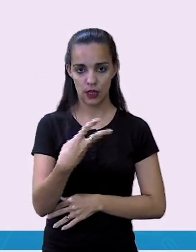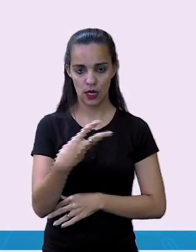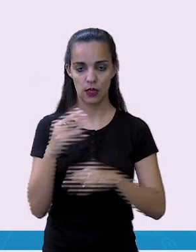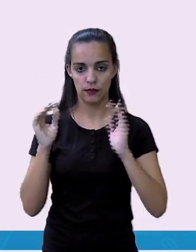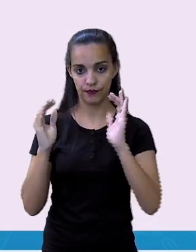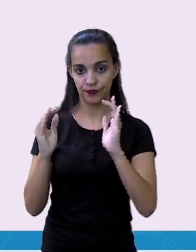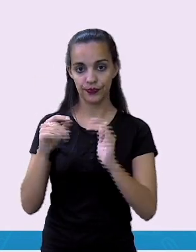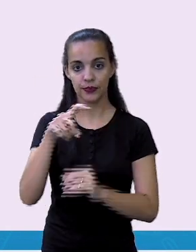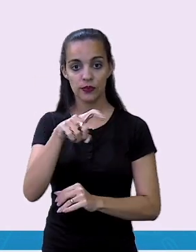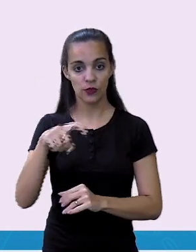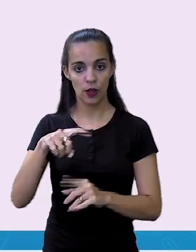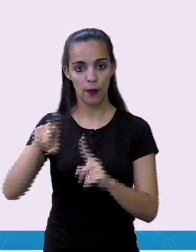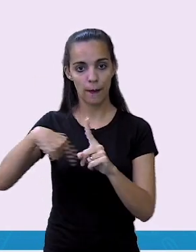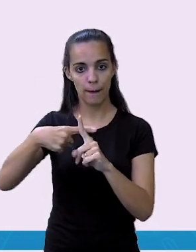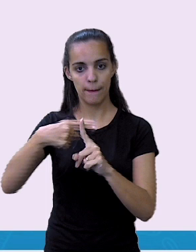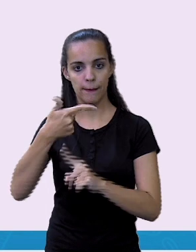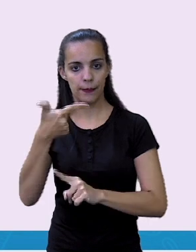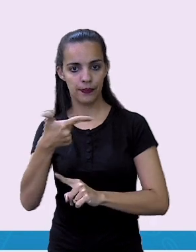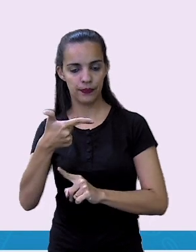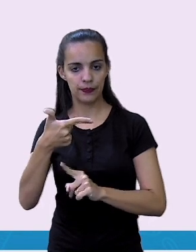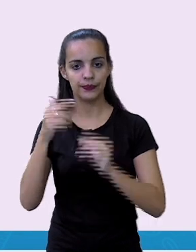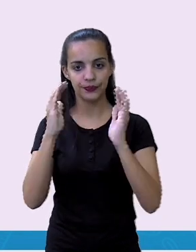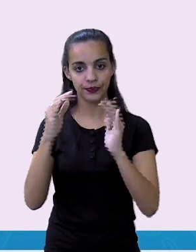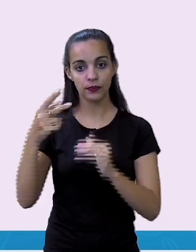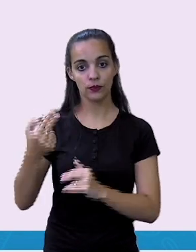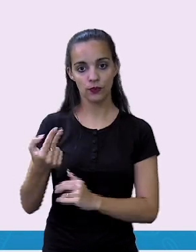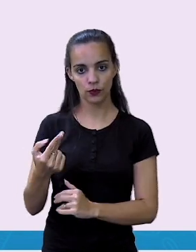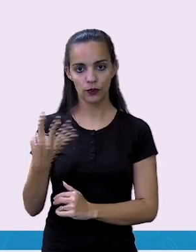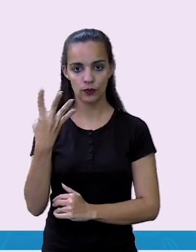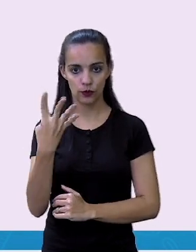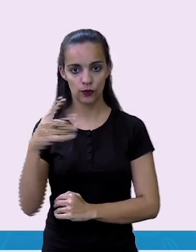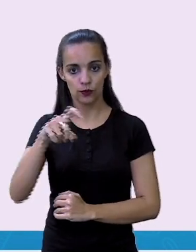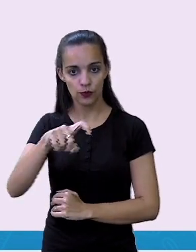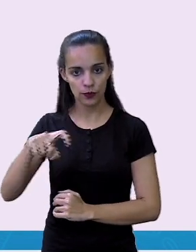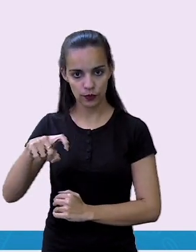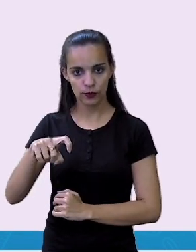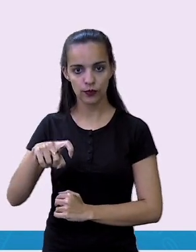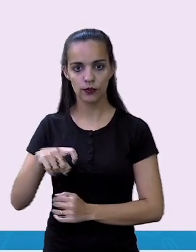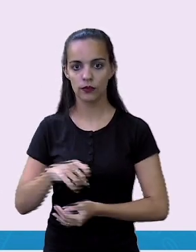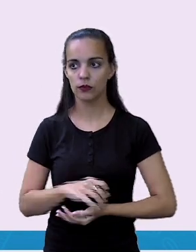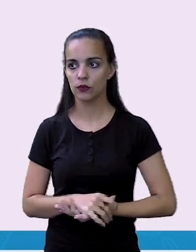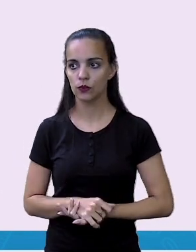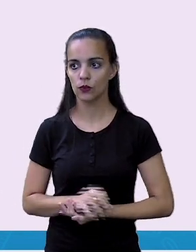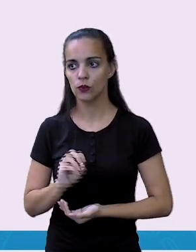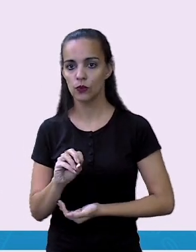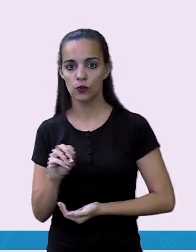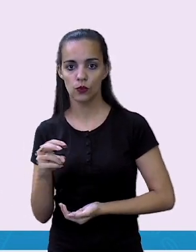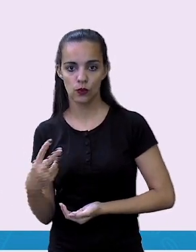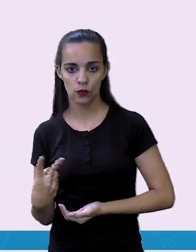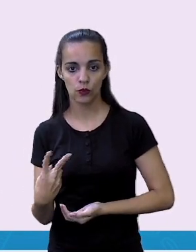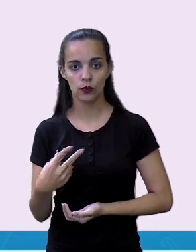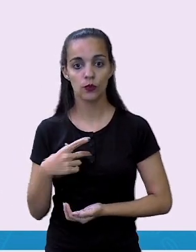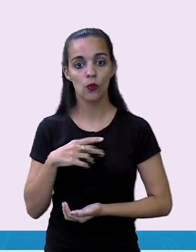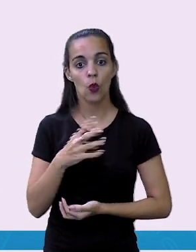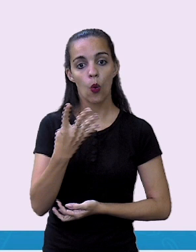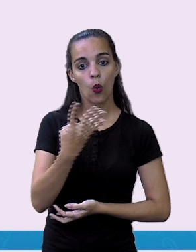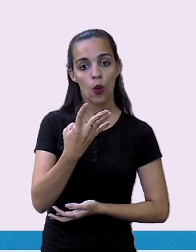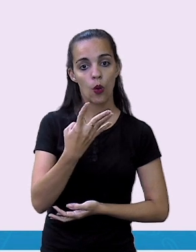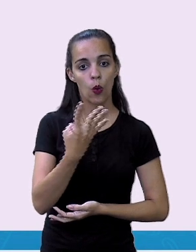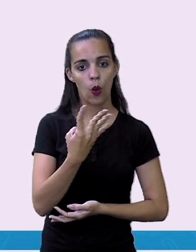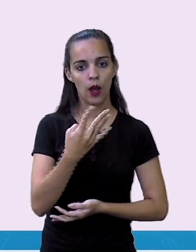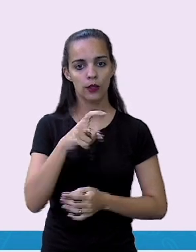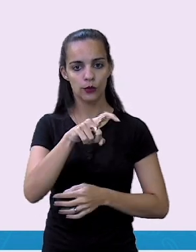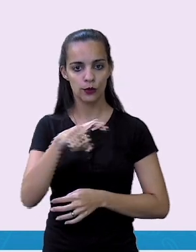multiplica x mais 2, é igual a 4x. Ou, posso trocar,